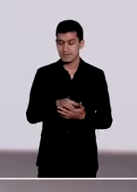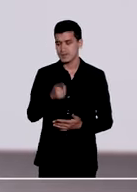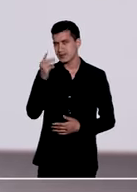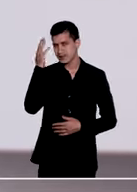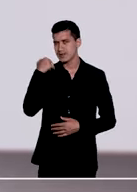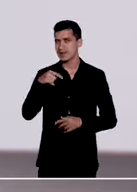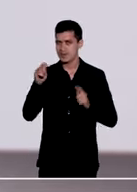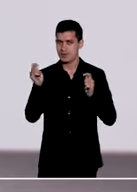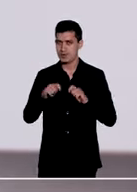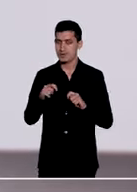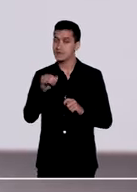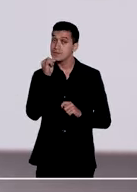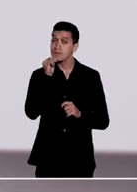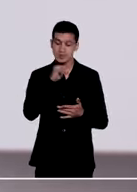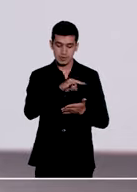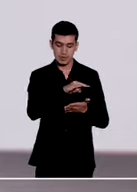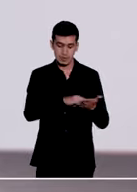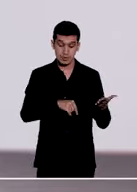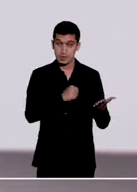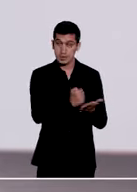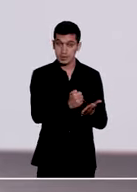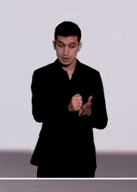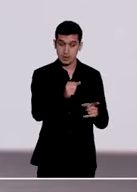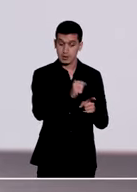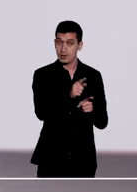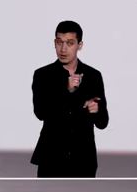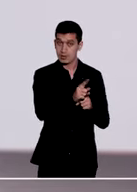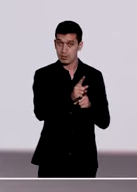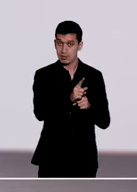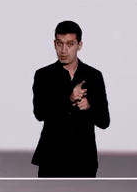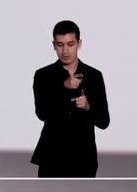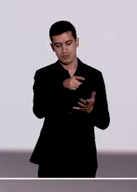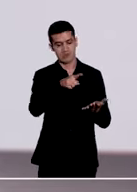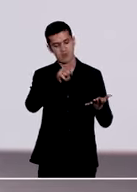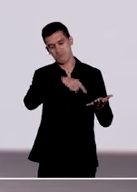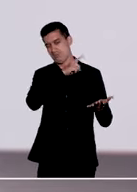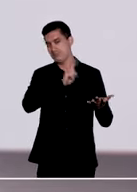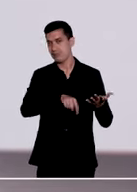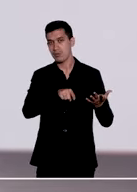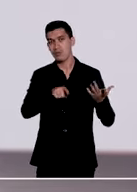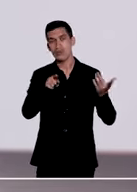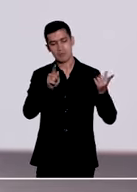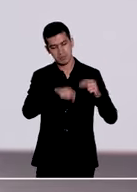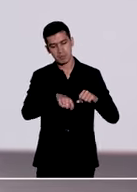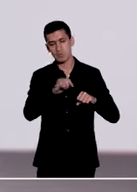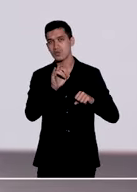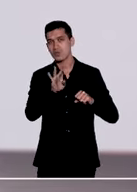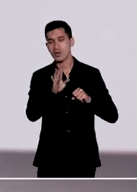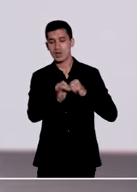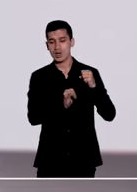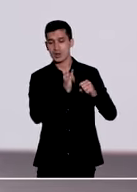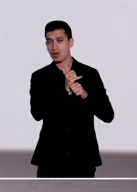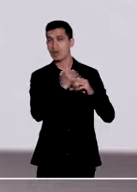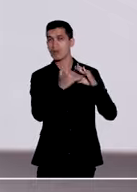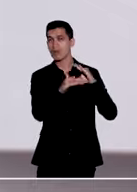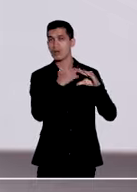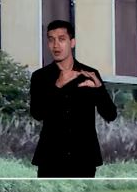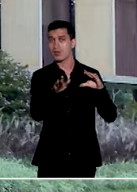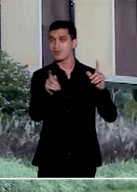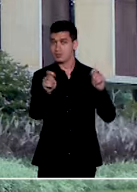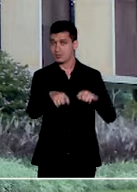rescindir um contrato de aluguel por e-mail sim é a internet facilitando a nossa vida vamos